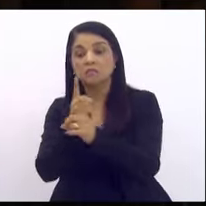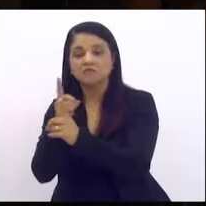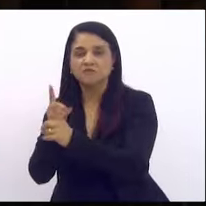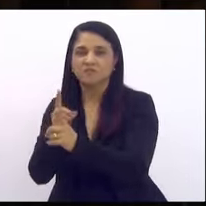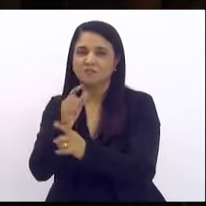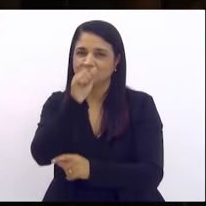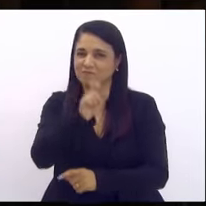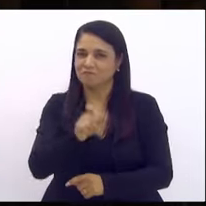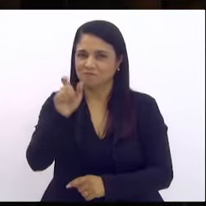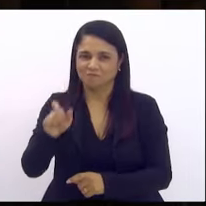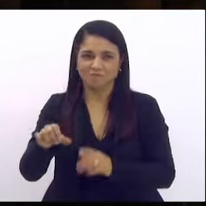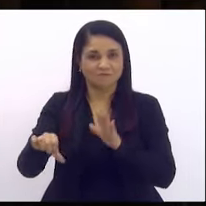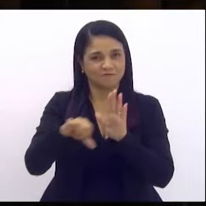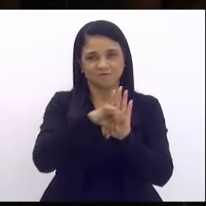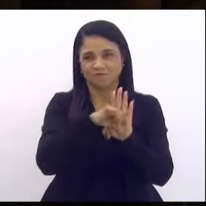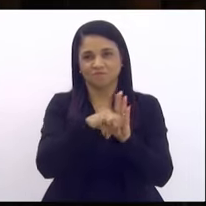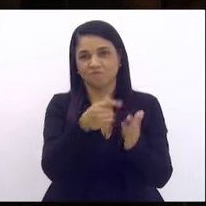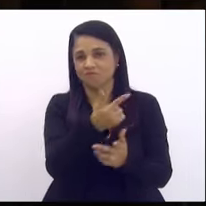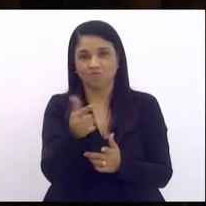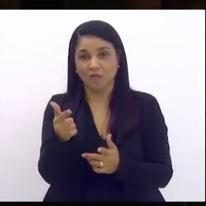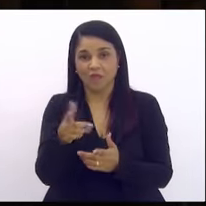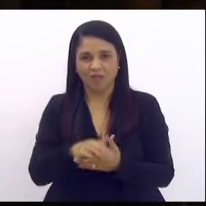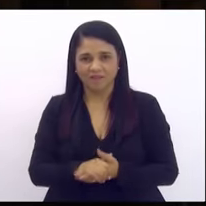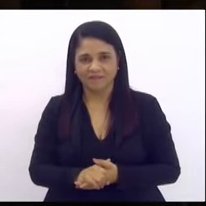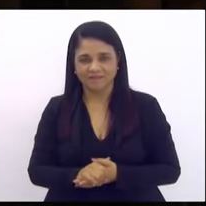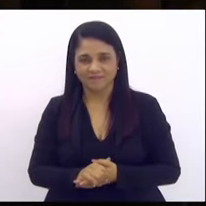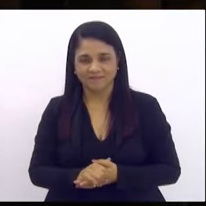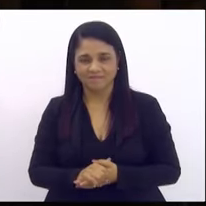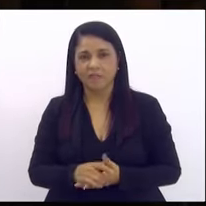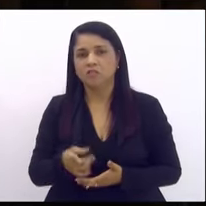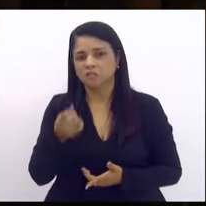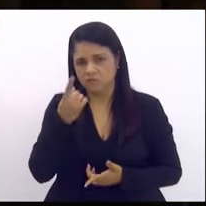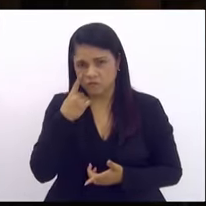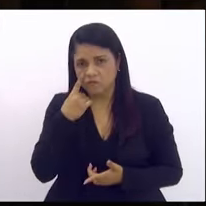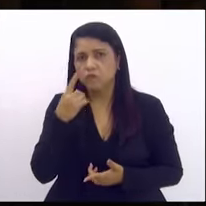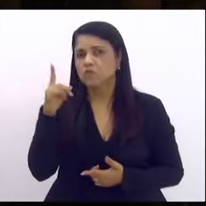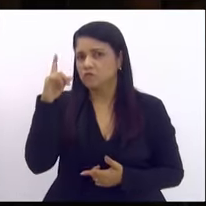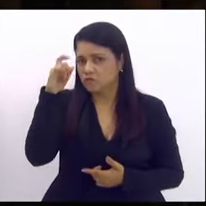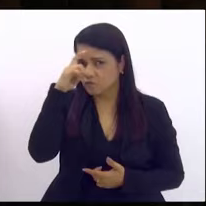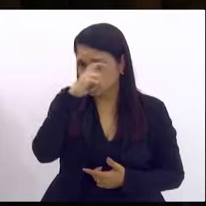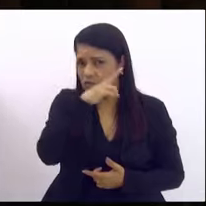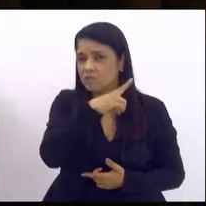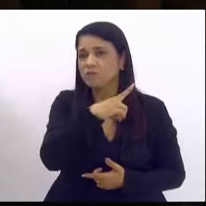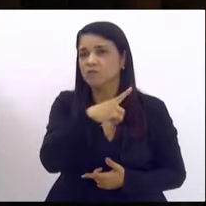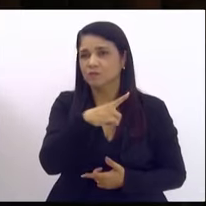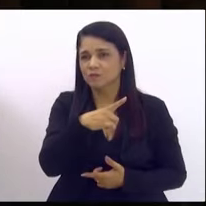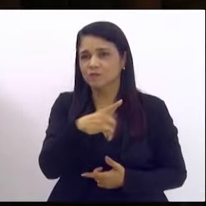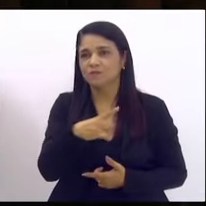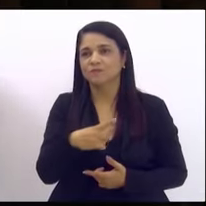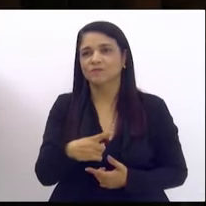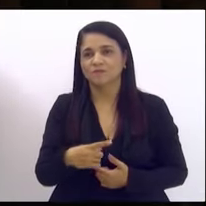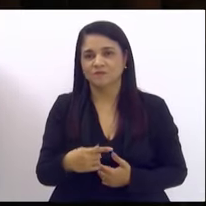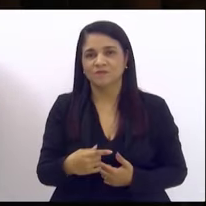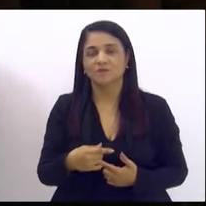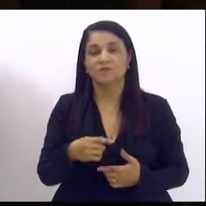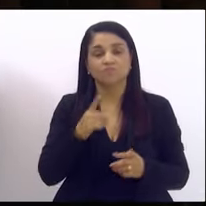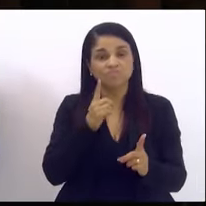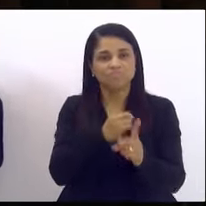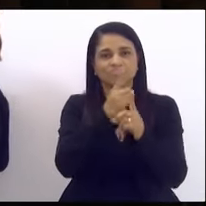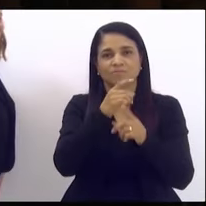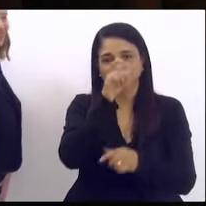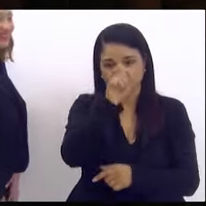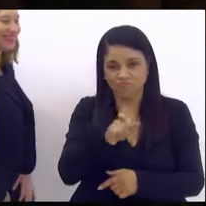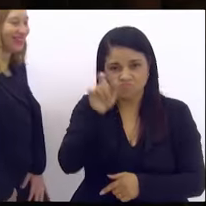criminosos ocorram a gente viu o quanto que é difícil você identificar um criminoso